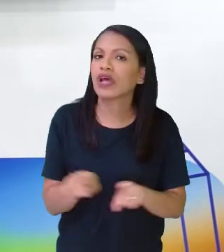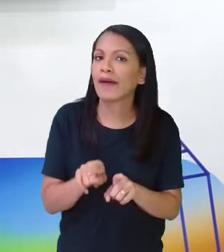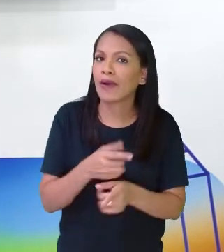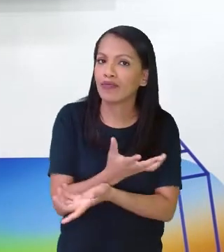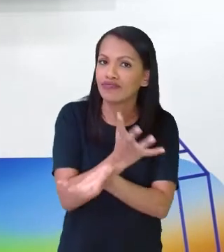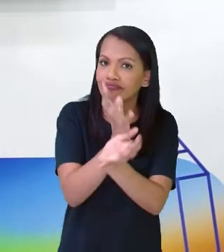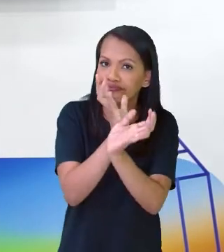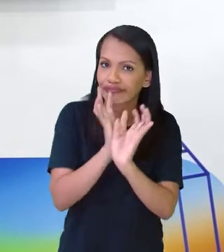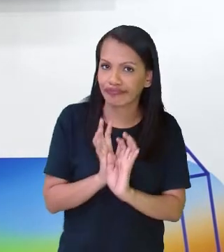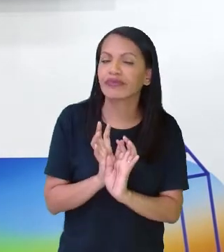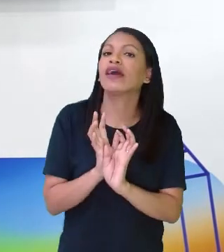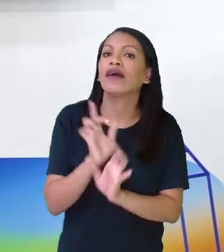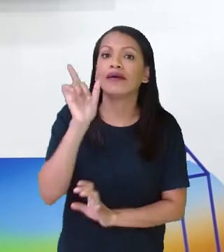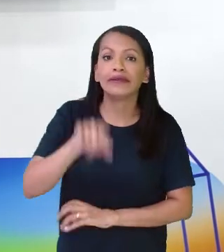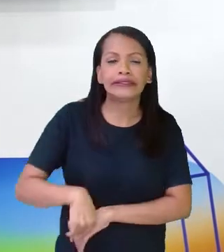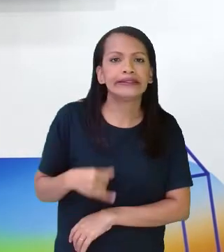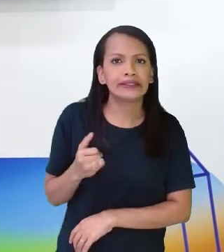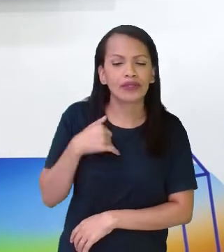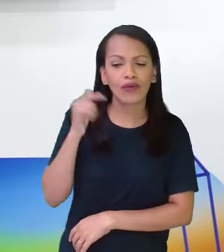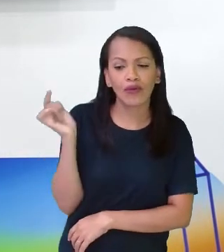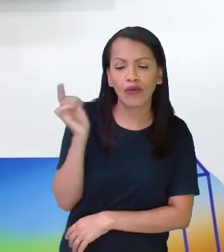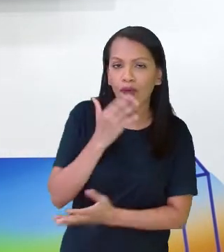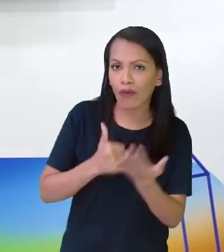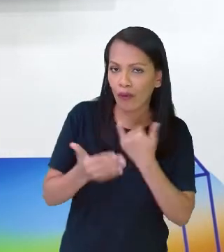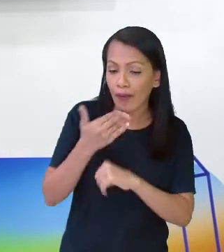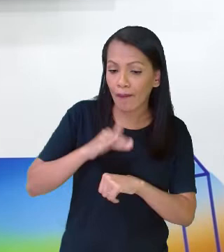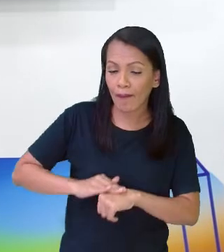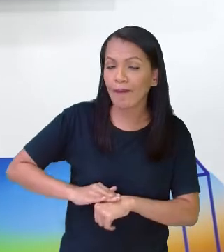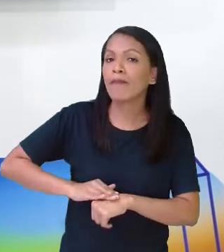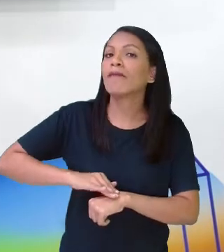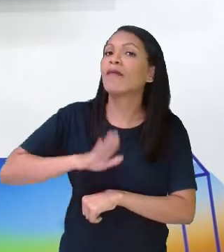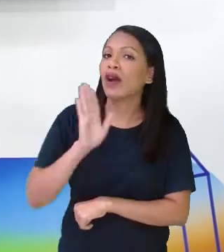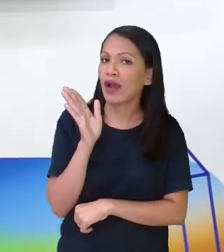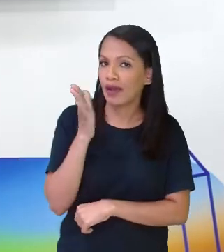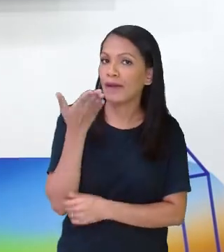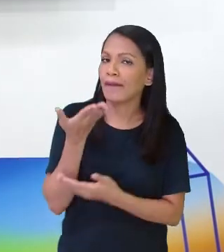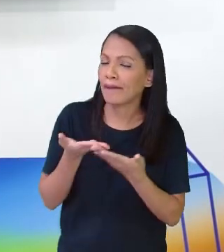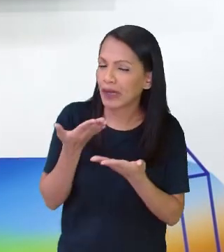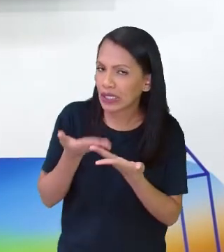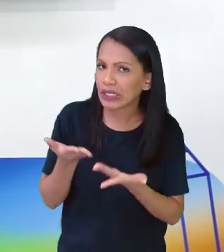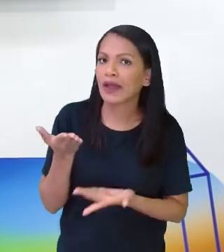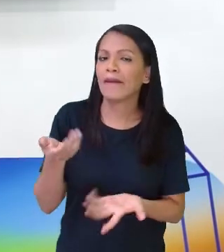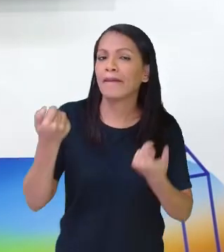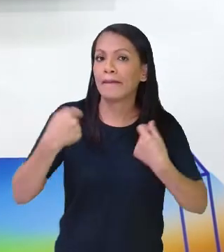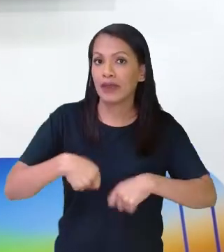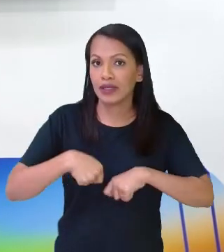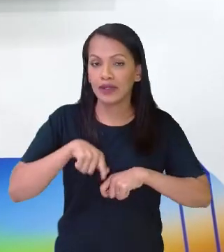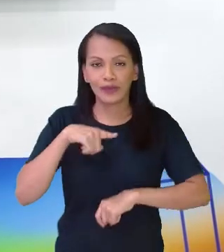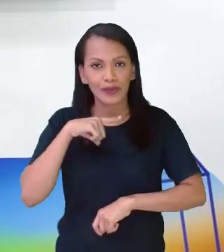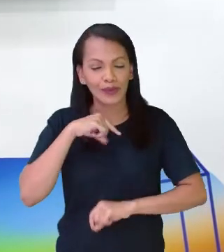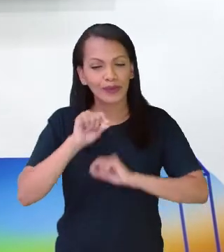se a gente consome mais, a gente vai estar, claro, perdendo. Por isso que é preciso ter